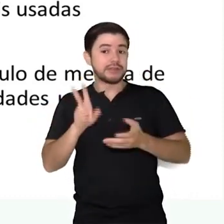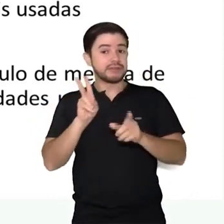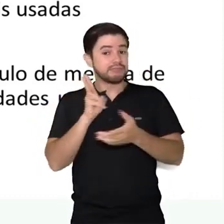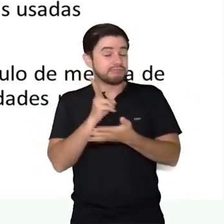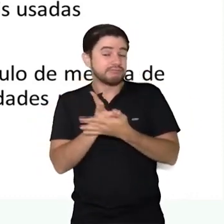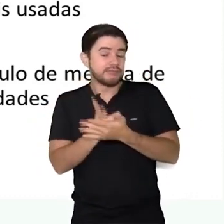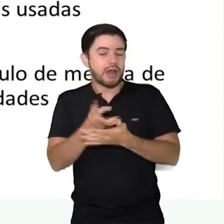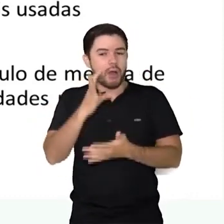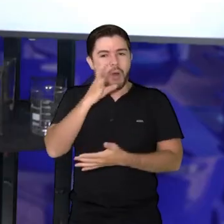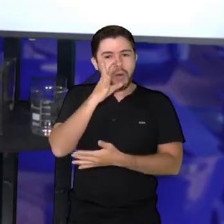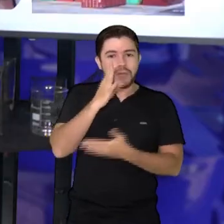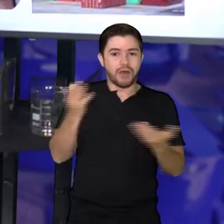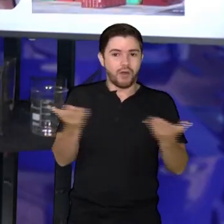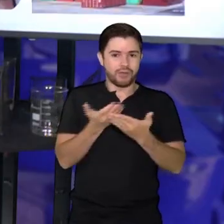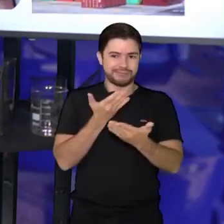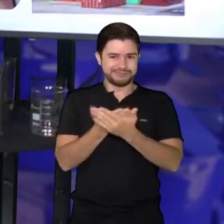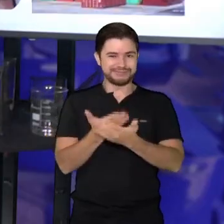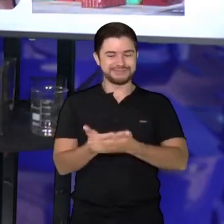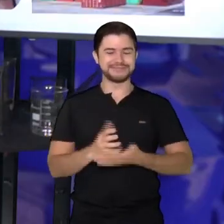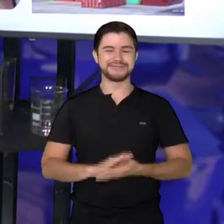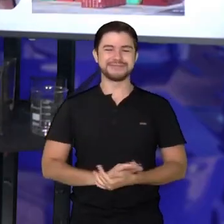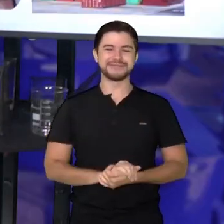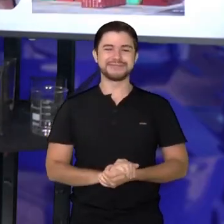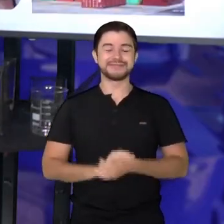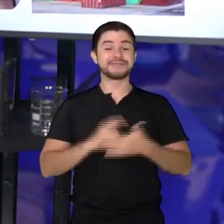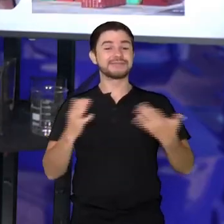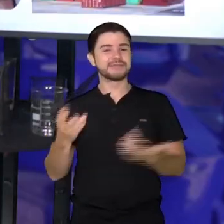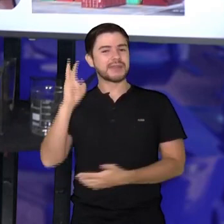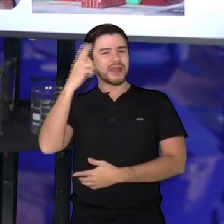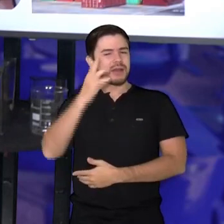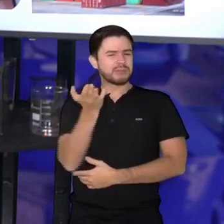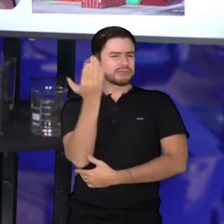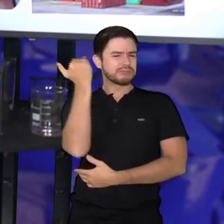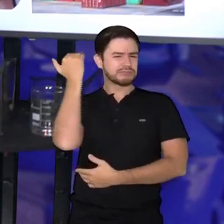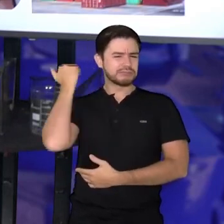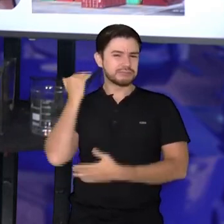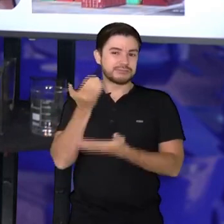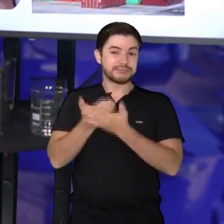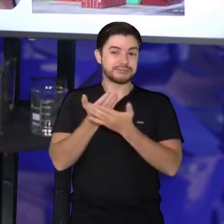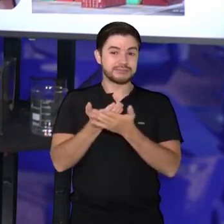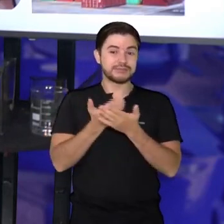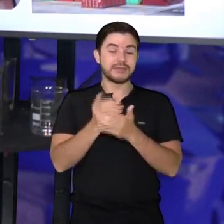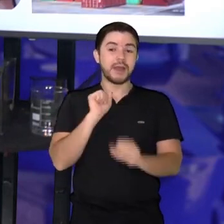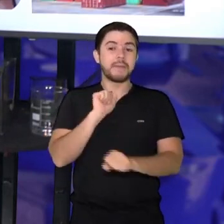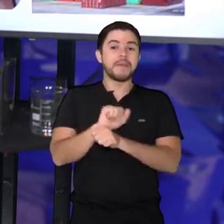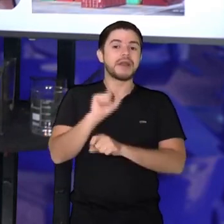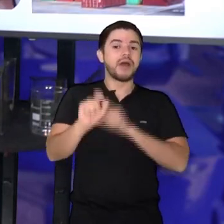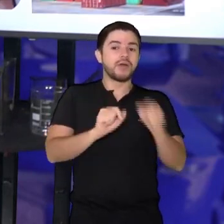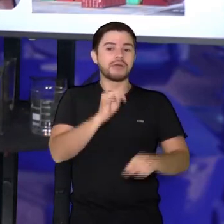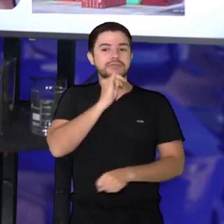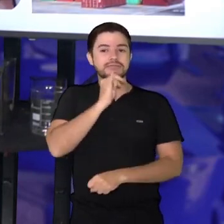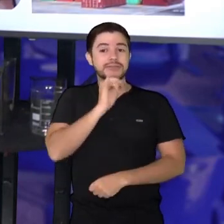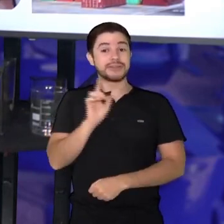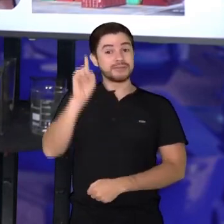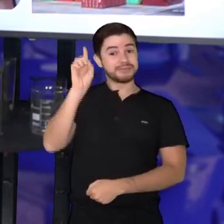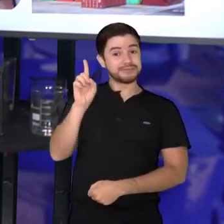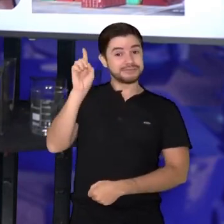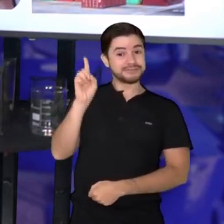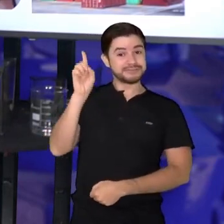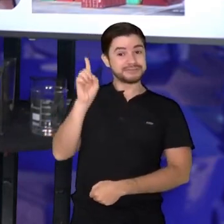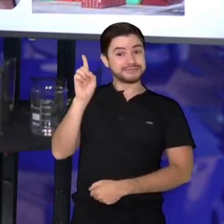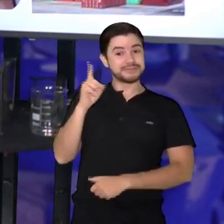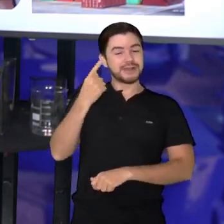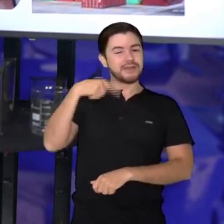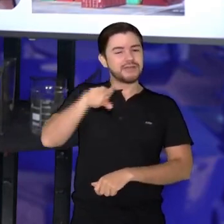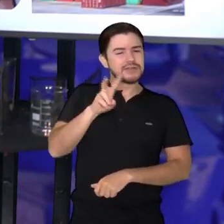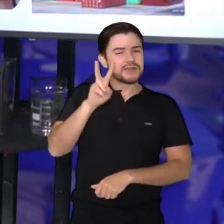observar justamente nessa aula. Relembrando da última aula, paramos nesse exemplo que ficou para vocês tentarem